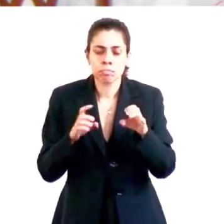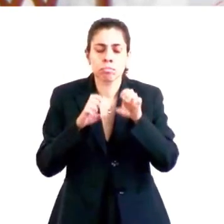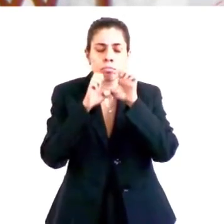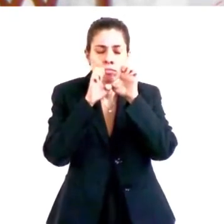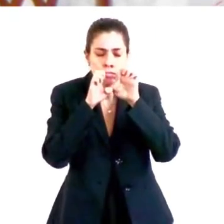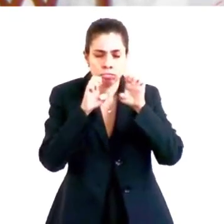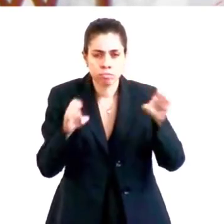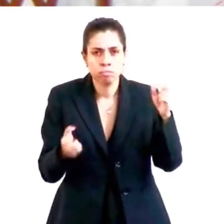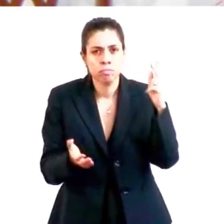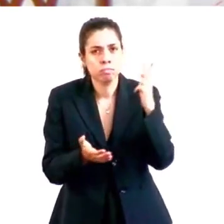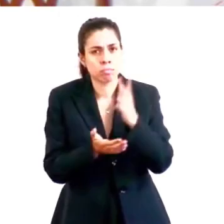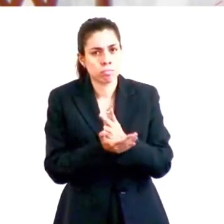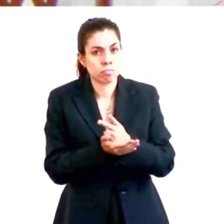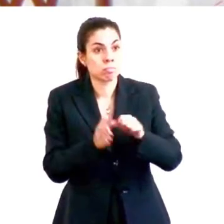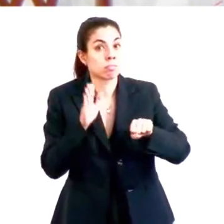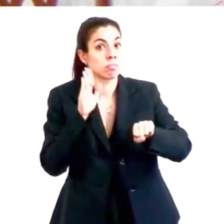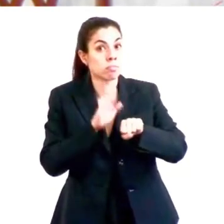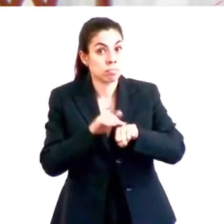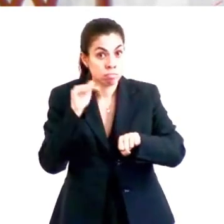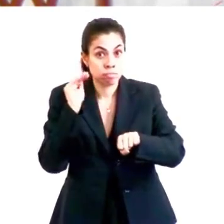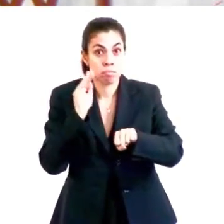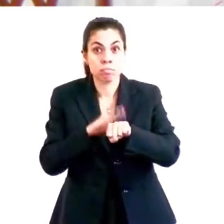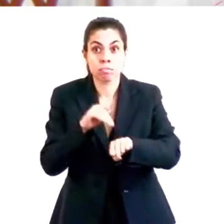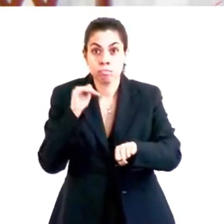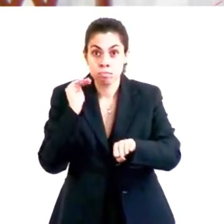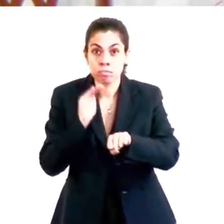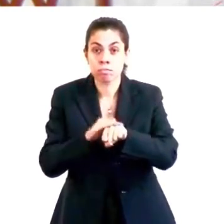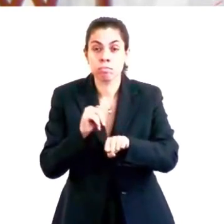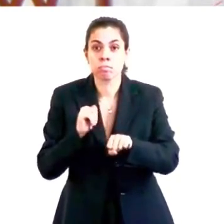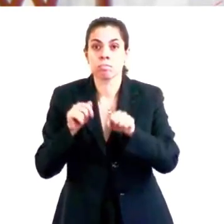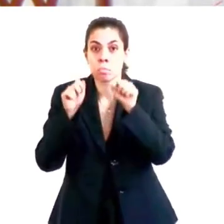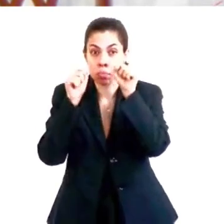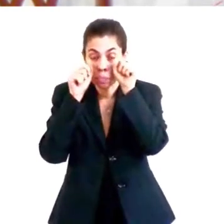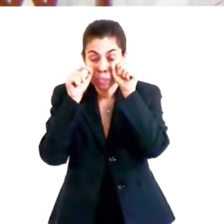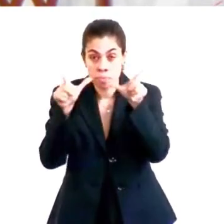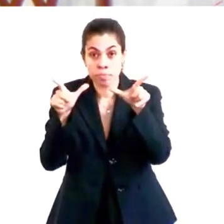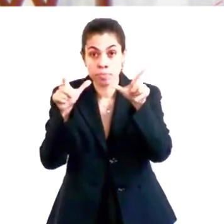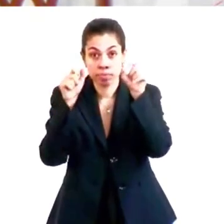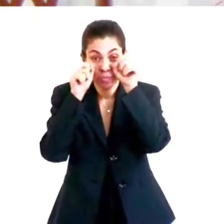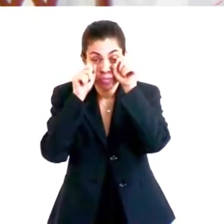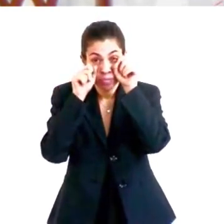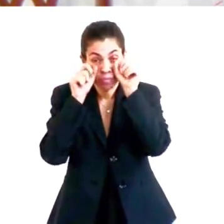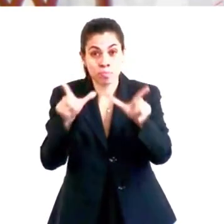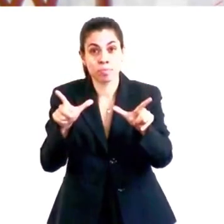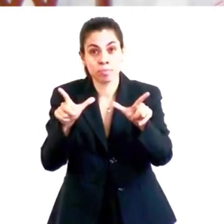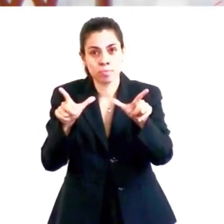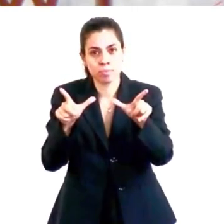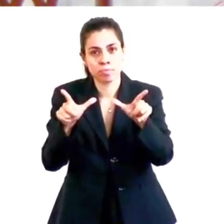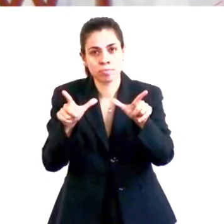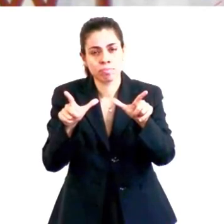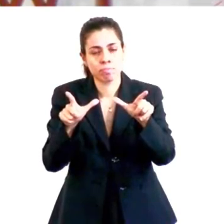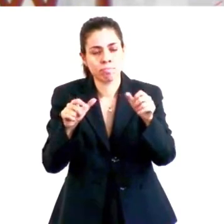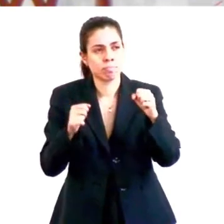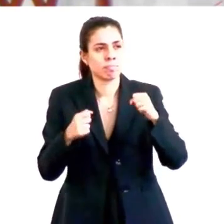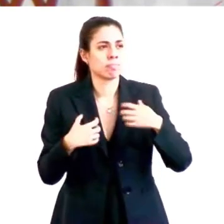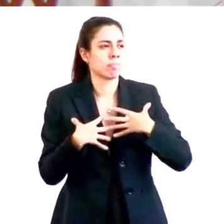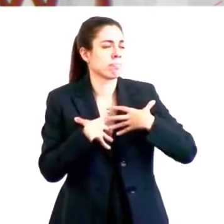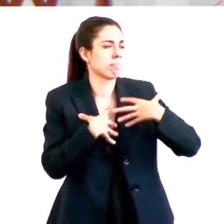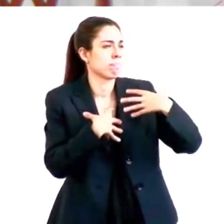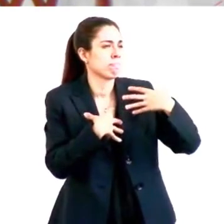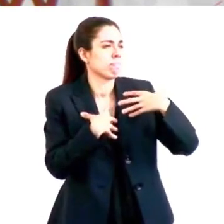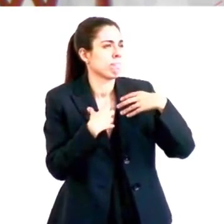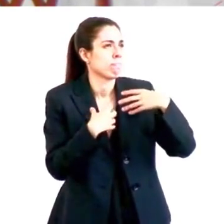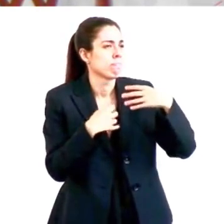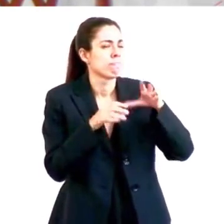graça, talvez aqui seja hoje o convite para você desfrutar da graça bendita de um Deus que